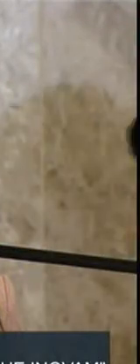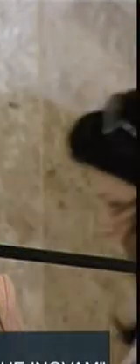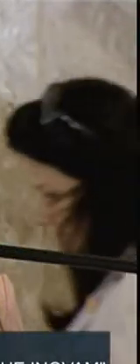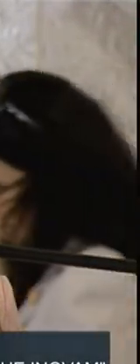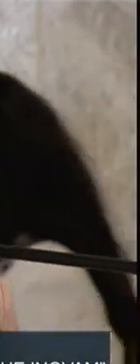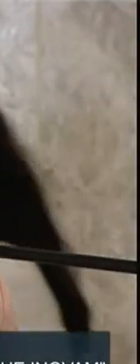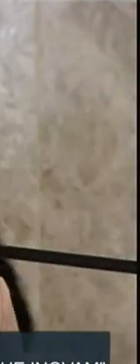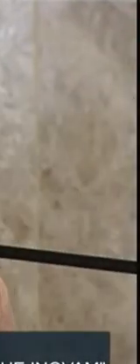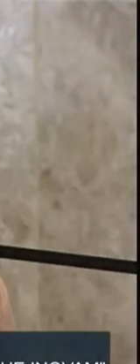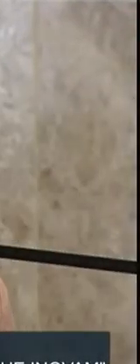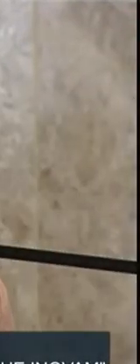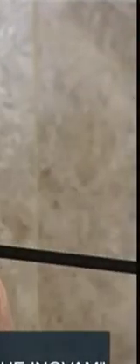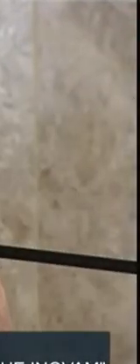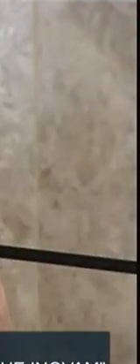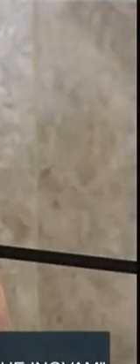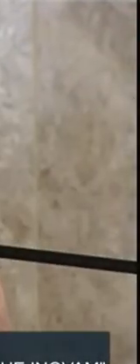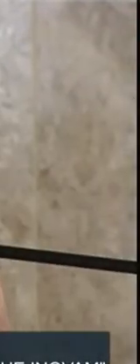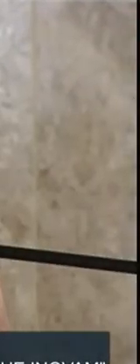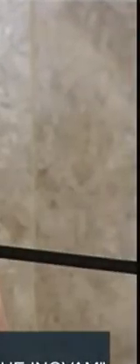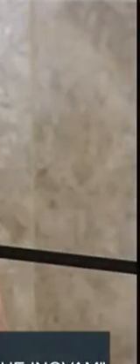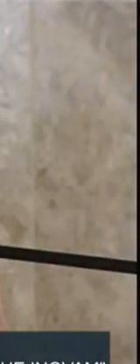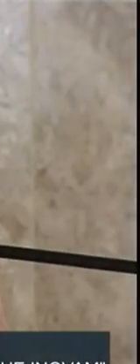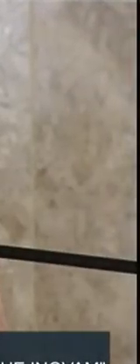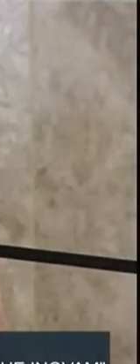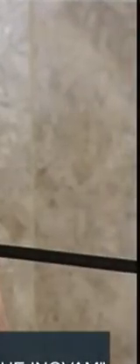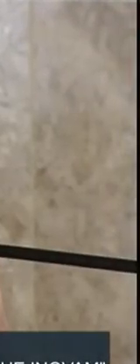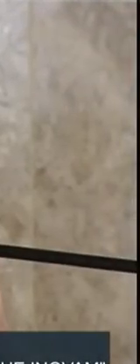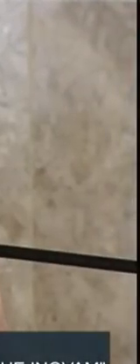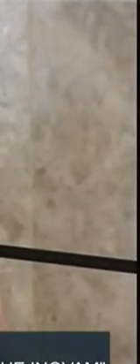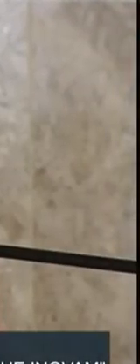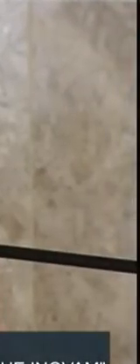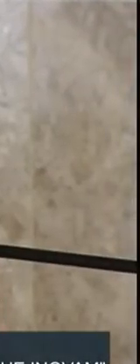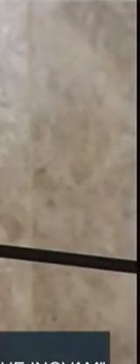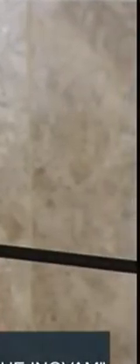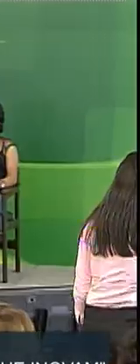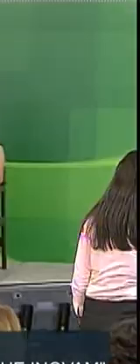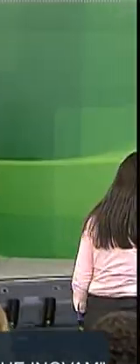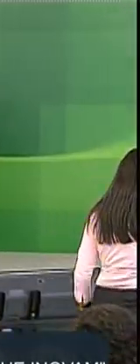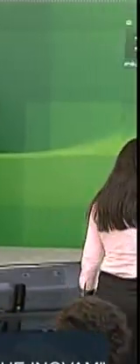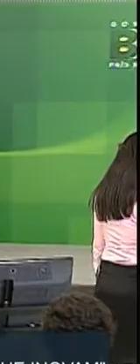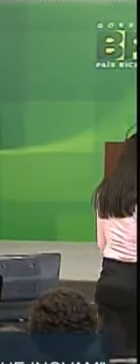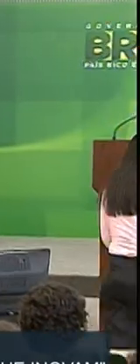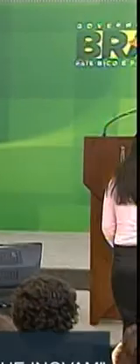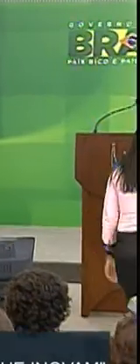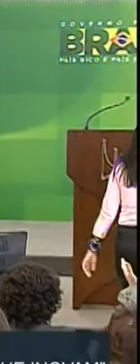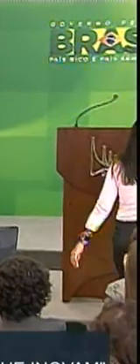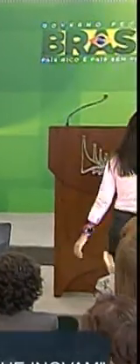e convidamos A senhora Ana Paula Rodrigues Moreira a